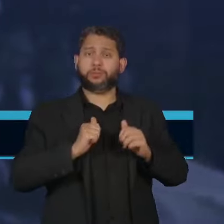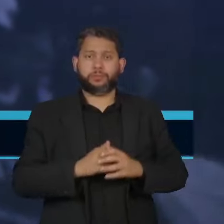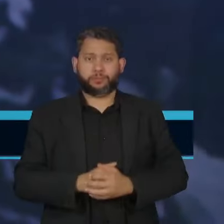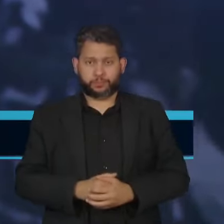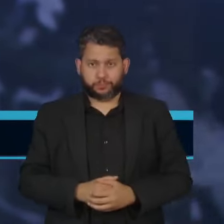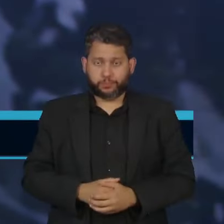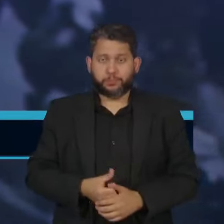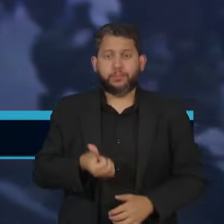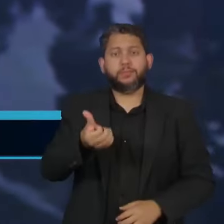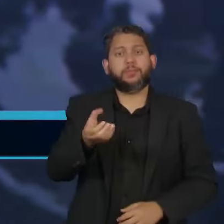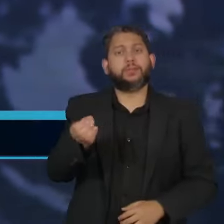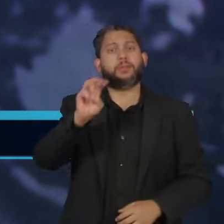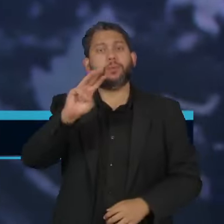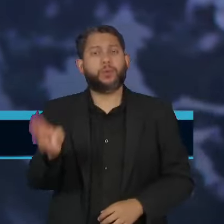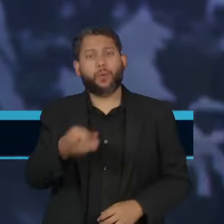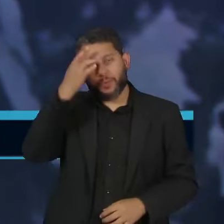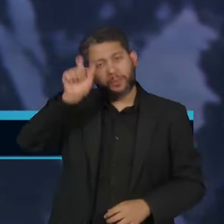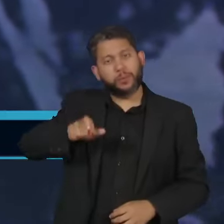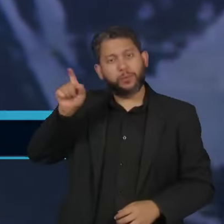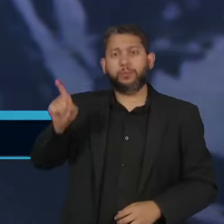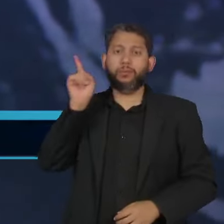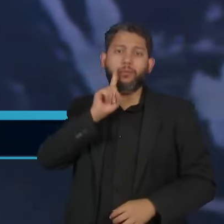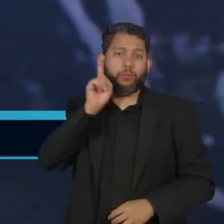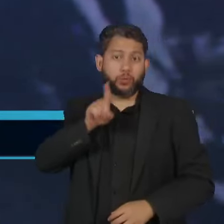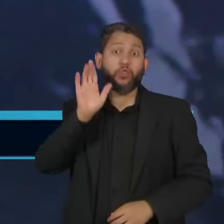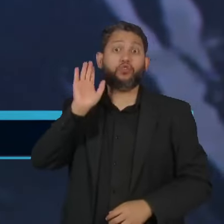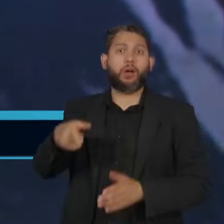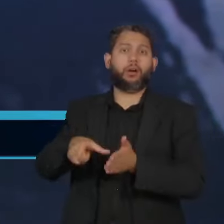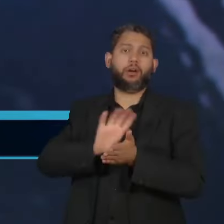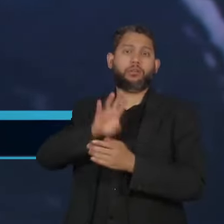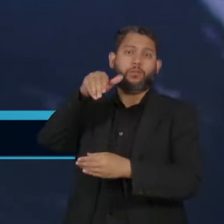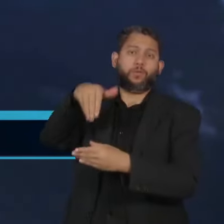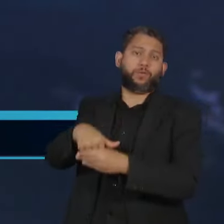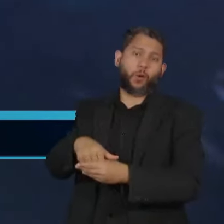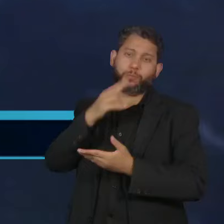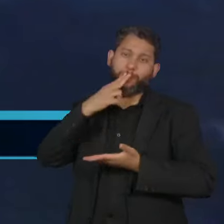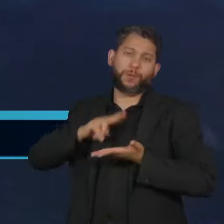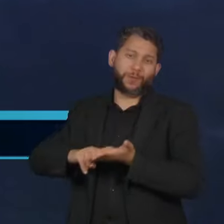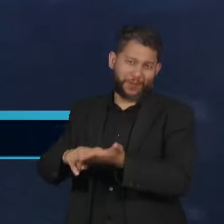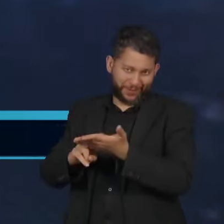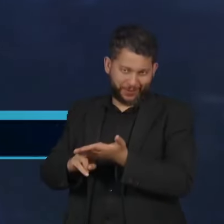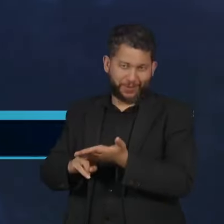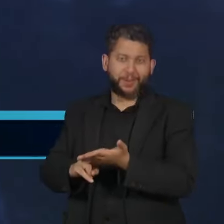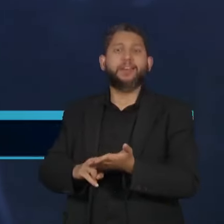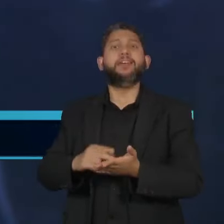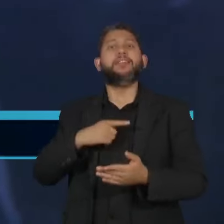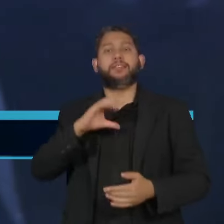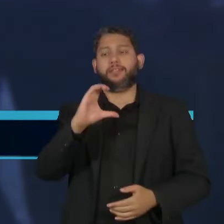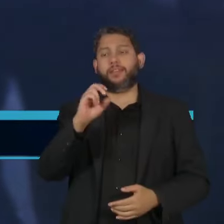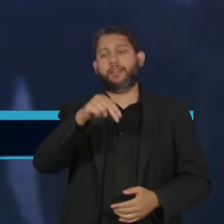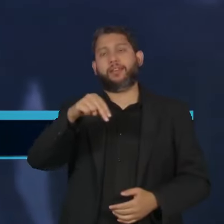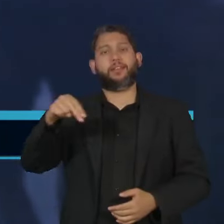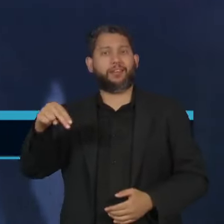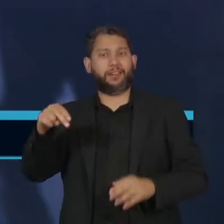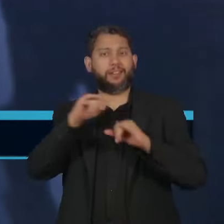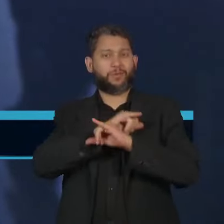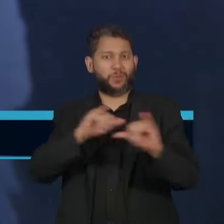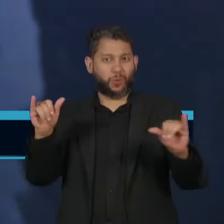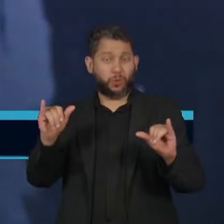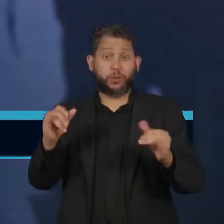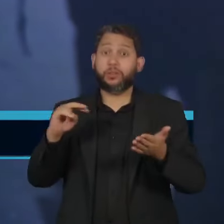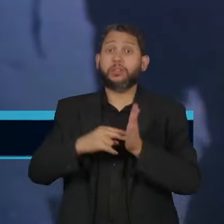Mais de 60 milhões de americanos já anteciparam seus votos. A projeção é da emissora norte-americana CNN, um número que